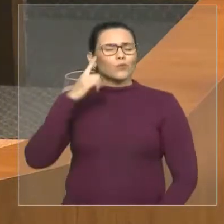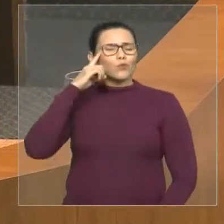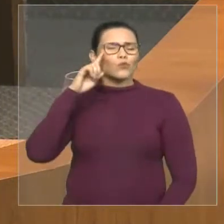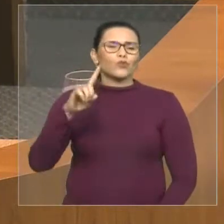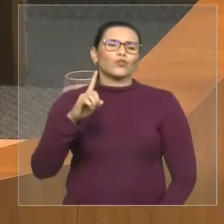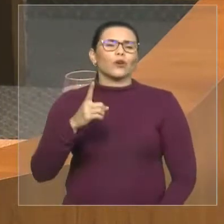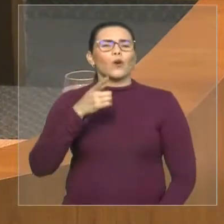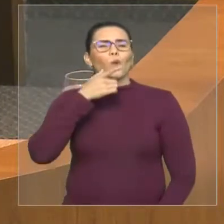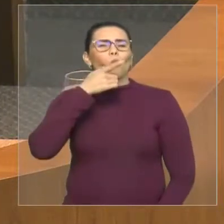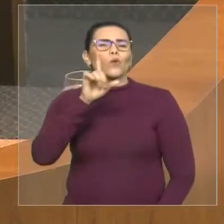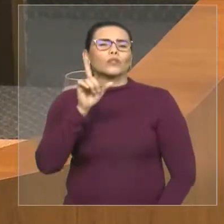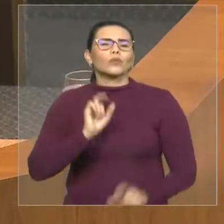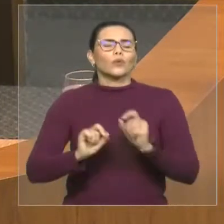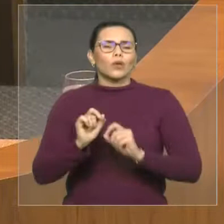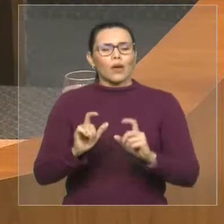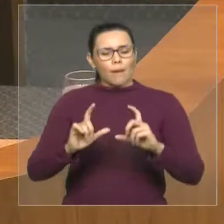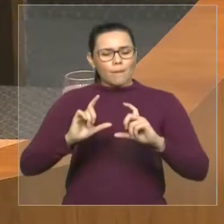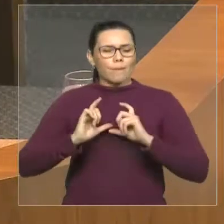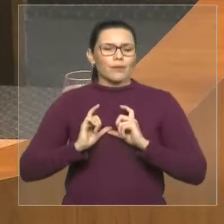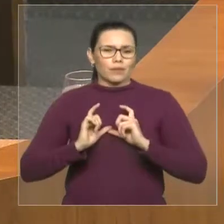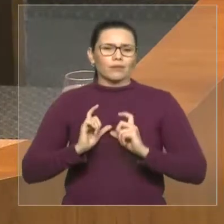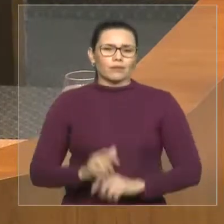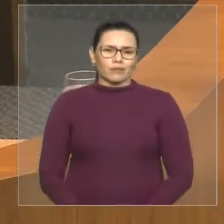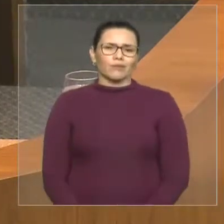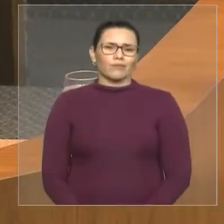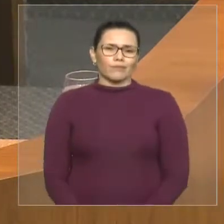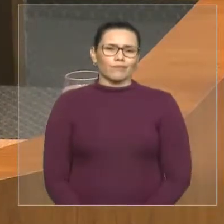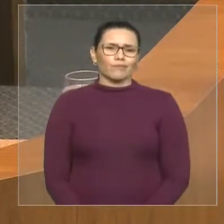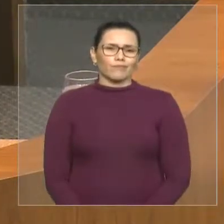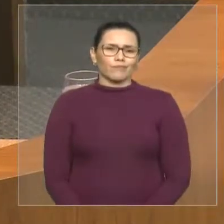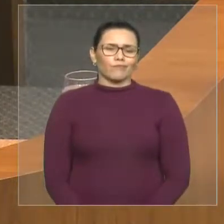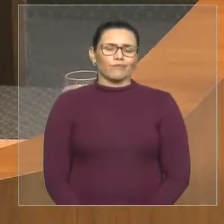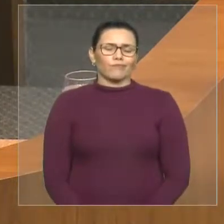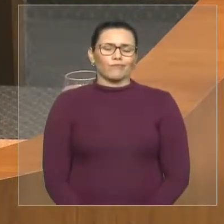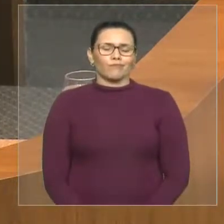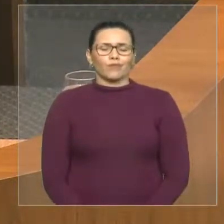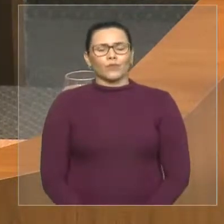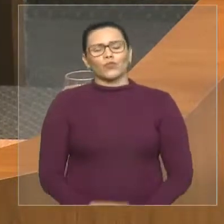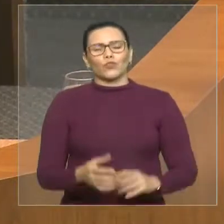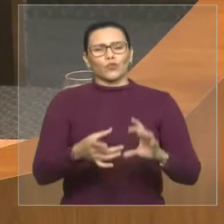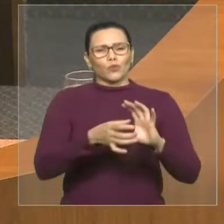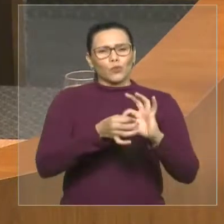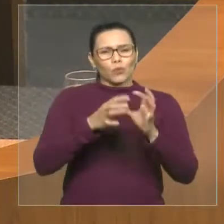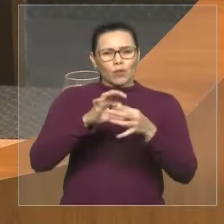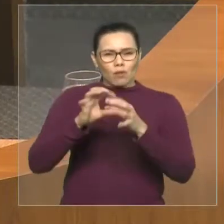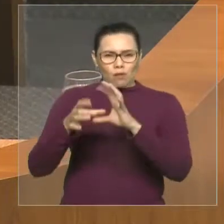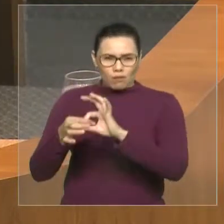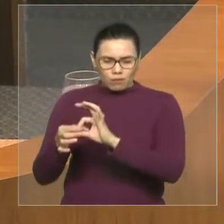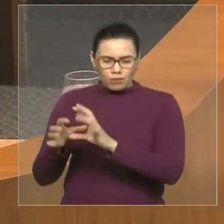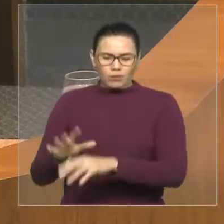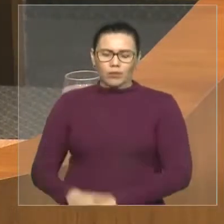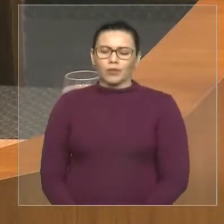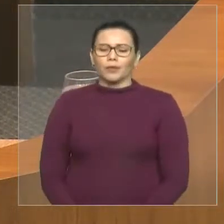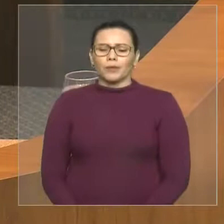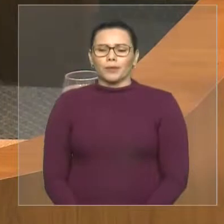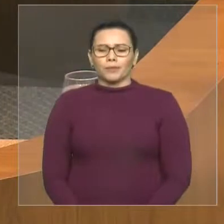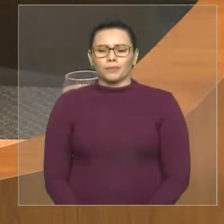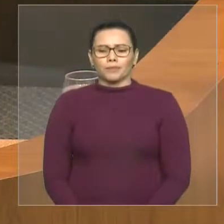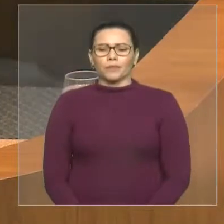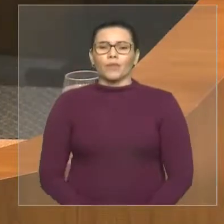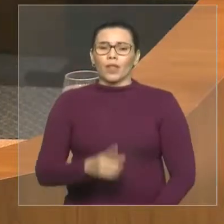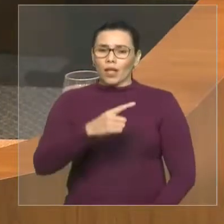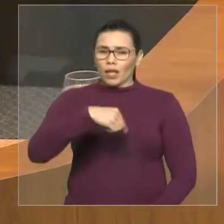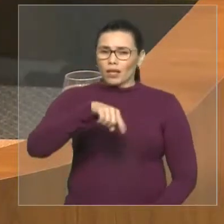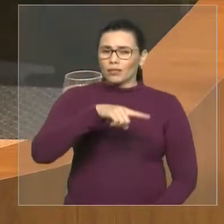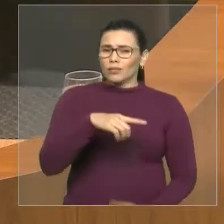que sonham um dia participar de um Pan-Americano. Esses atletas são exemplos de superação,